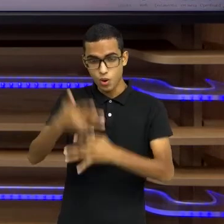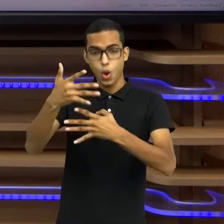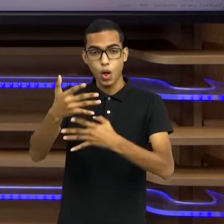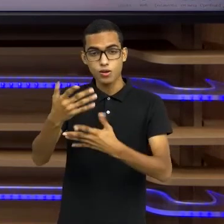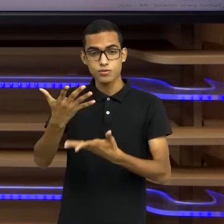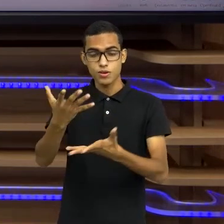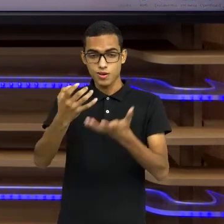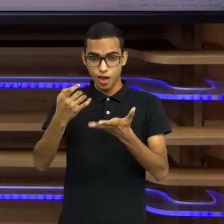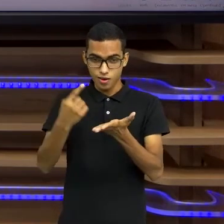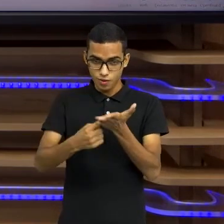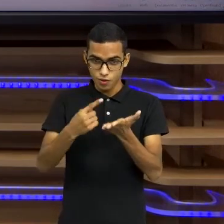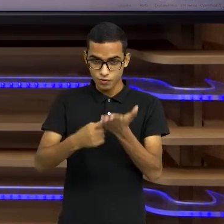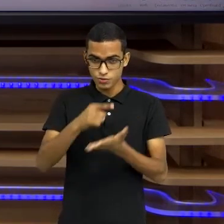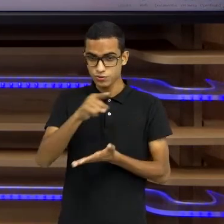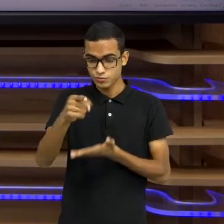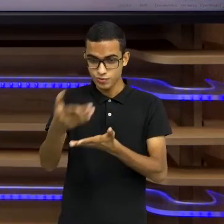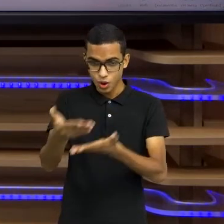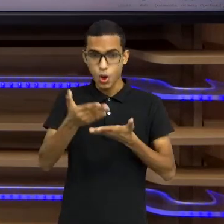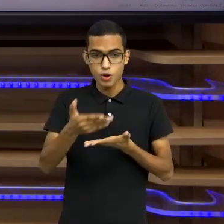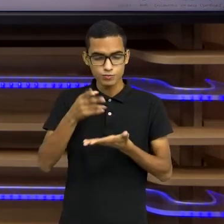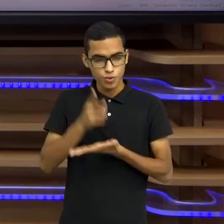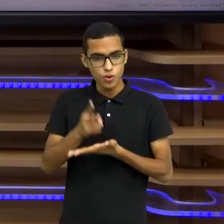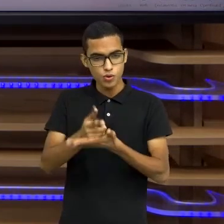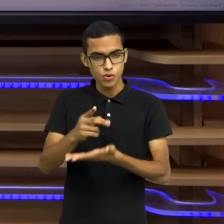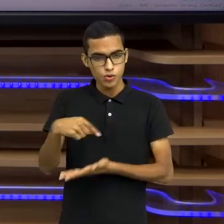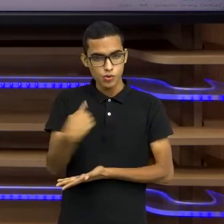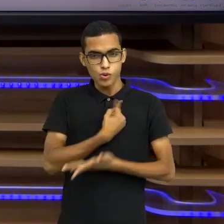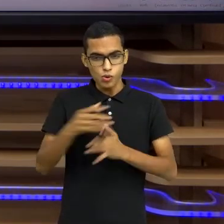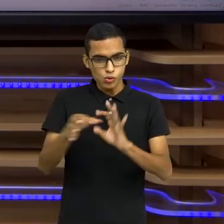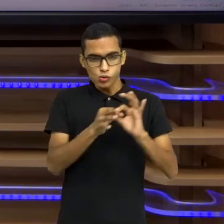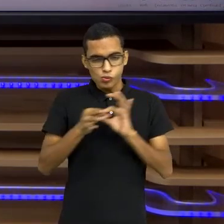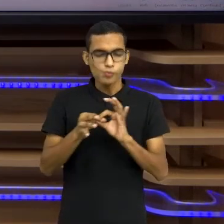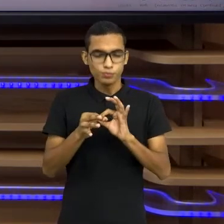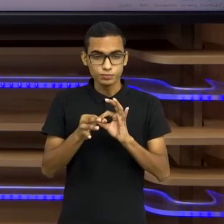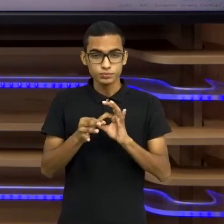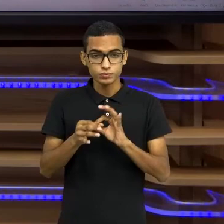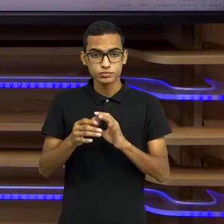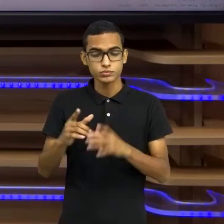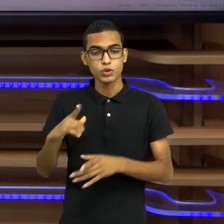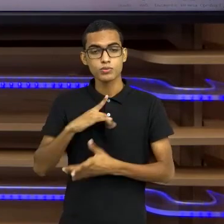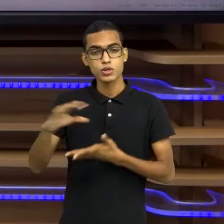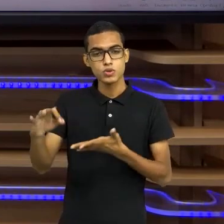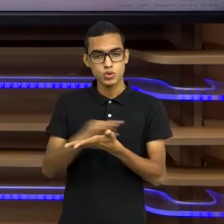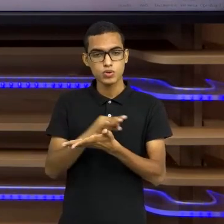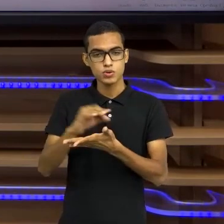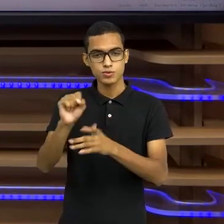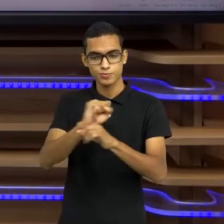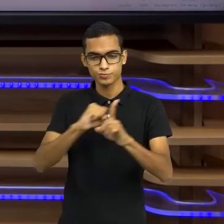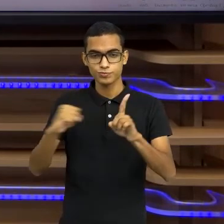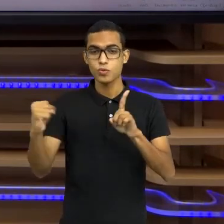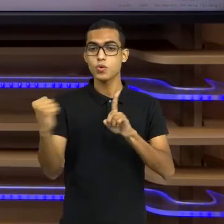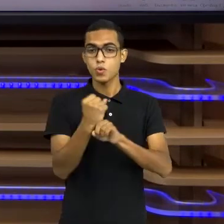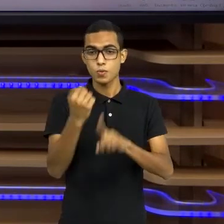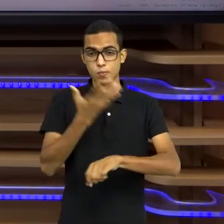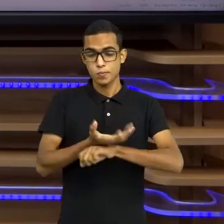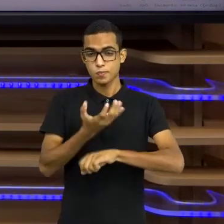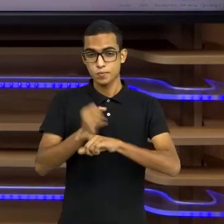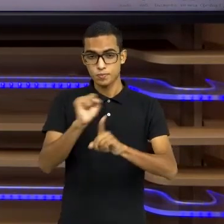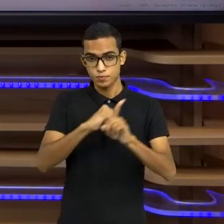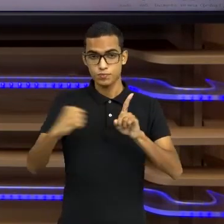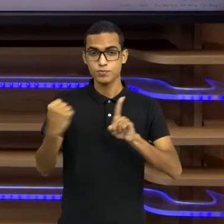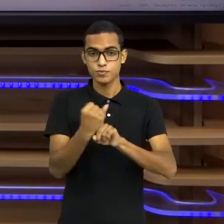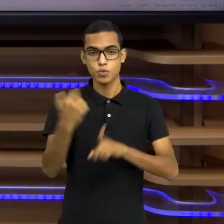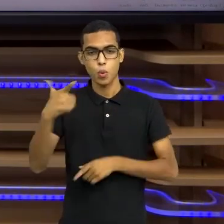de convidá-los já para que vocês continuem aqui conosco nesse canal, porque nós vamos ter a correção de Sociologia com o professor